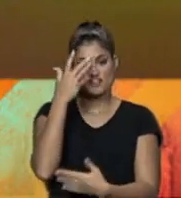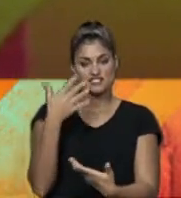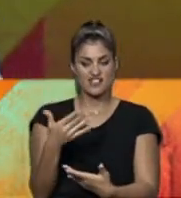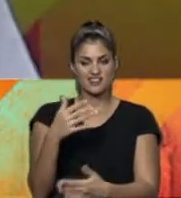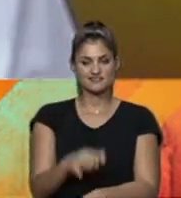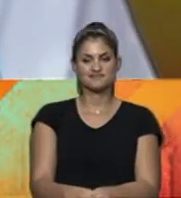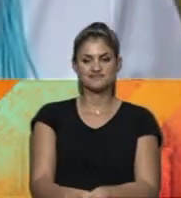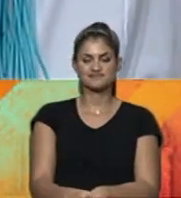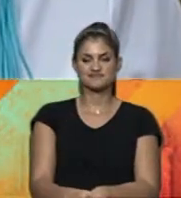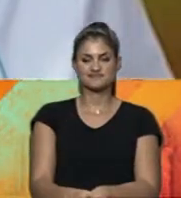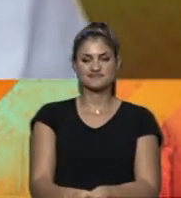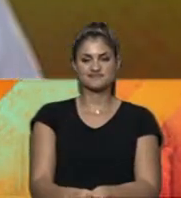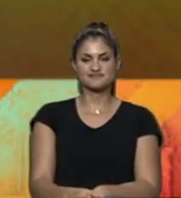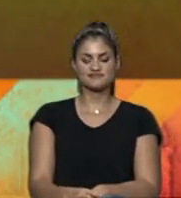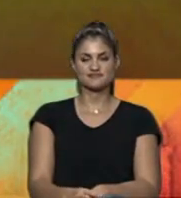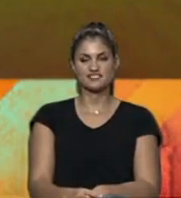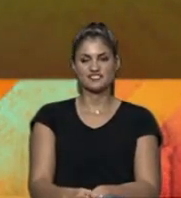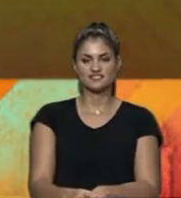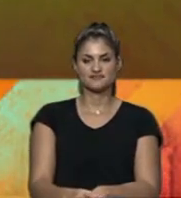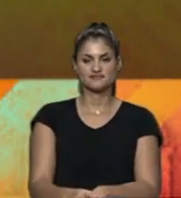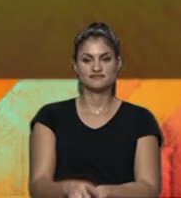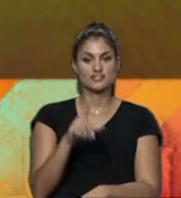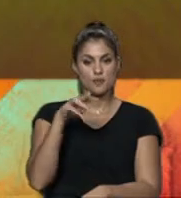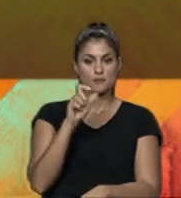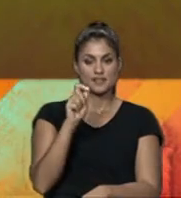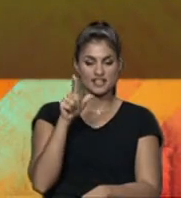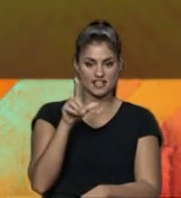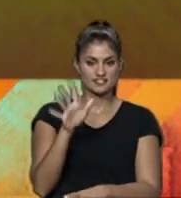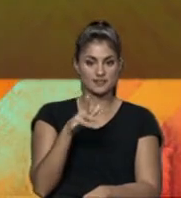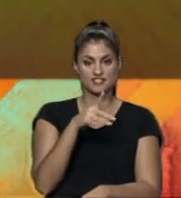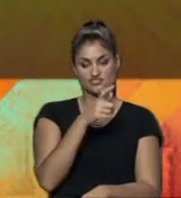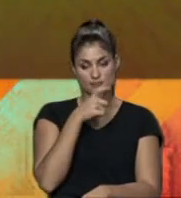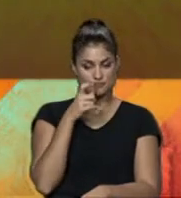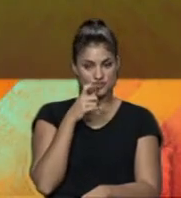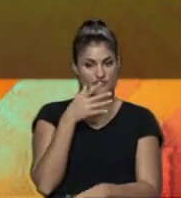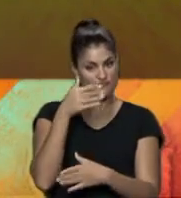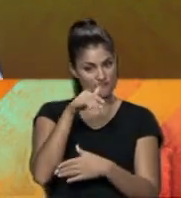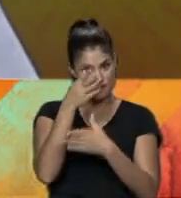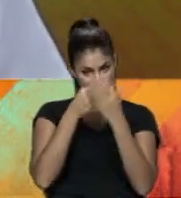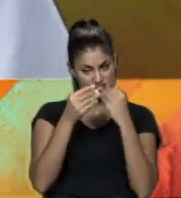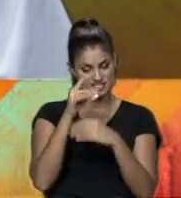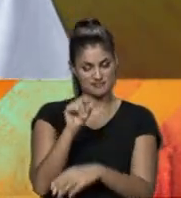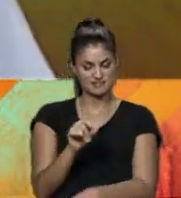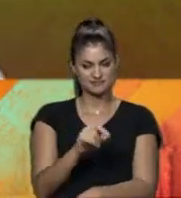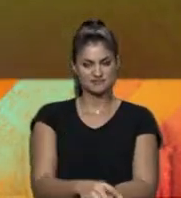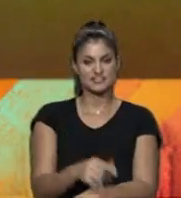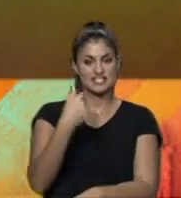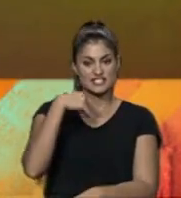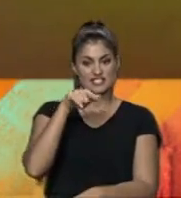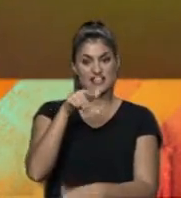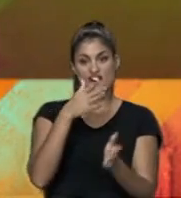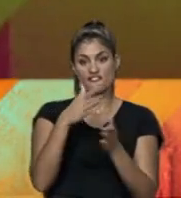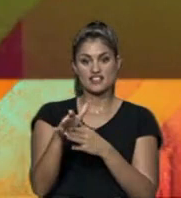Meio caminho andado. É que o meu Miguel também qualquer dia vai jogar golfe. Já me prometeu que também ia aprender, mas ainda vai a caminho. Será aquela fase